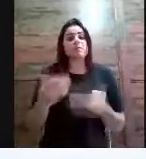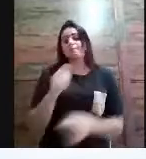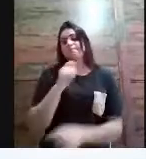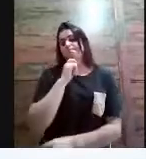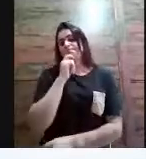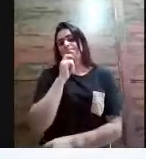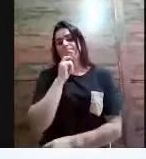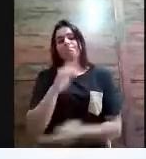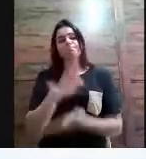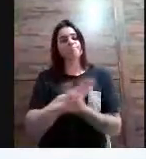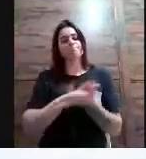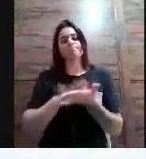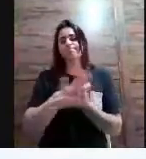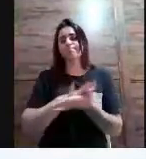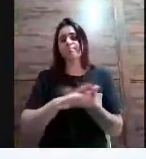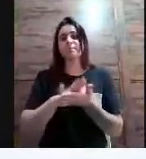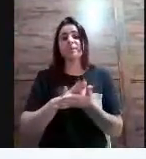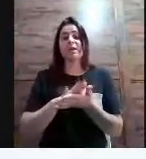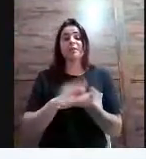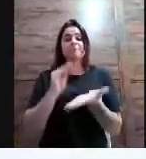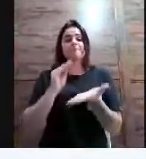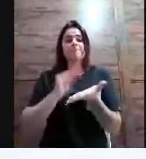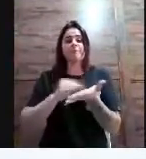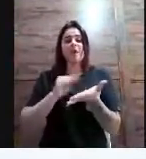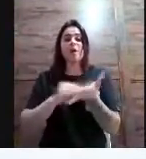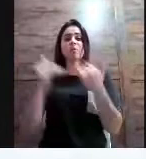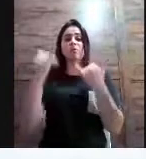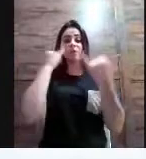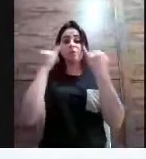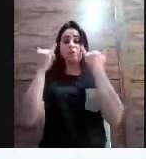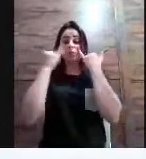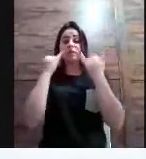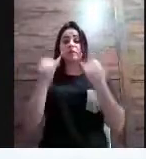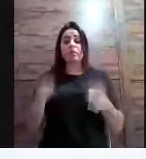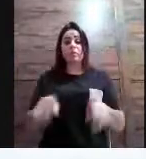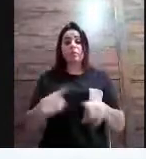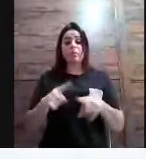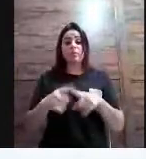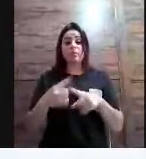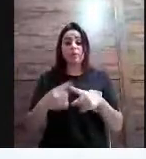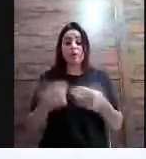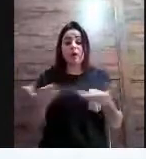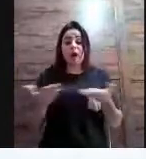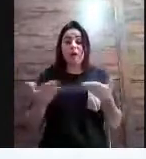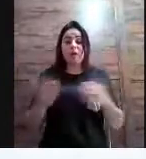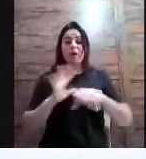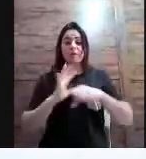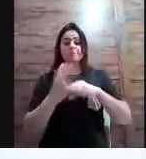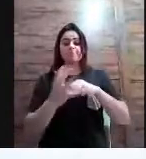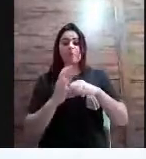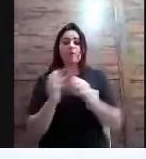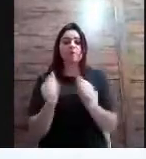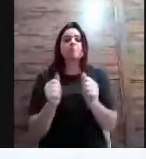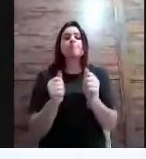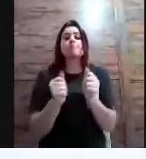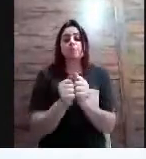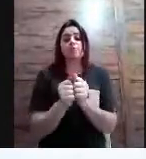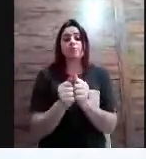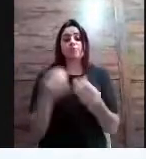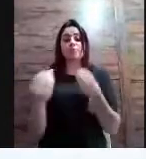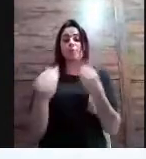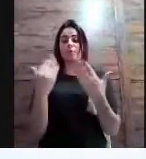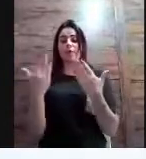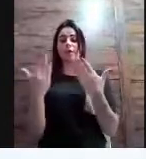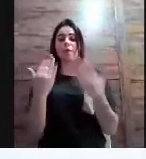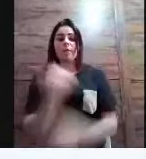ficando incompletos por causa da epidemia da Tá. Covid-19, né? E Uhum. segundo, porque para marcar o dia, né,